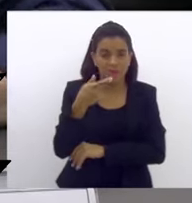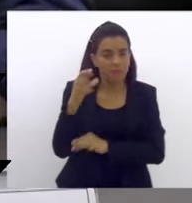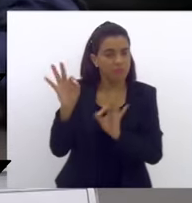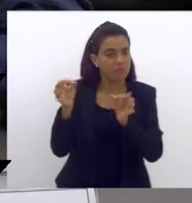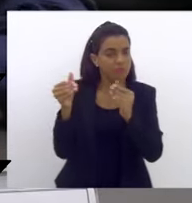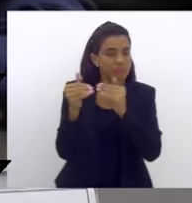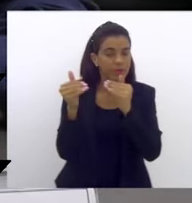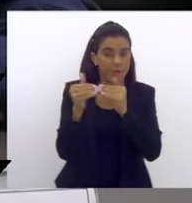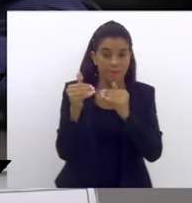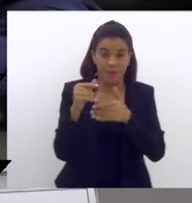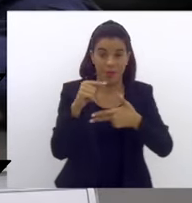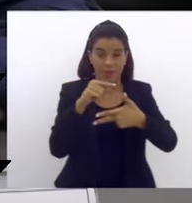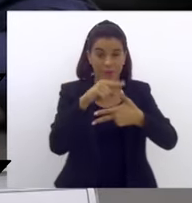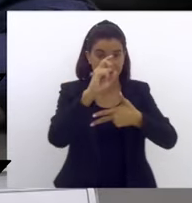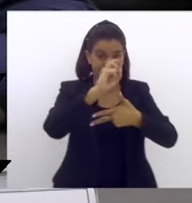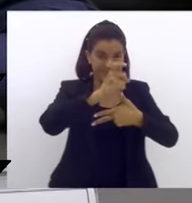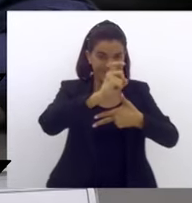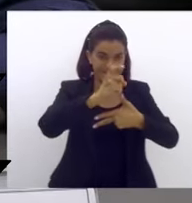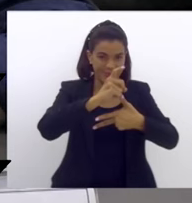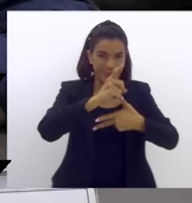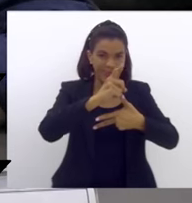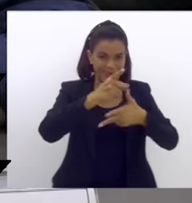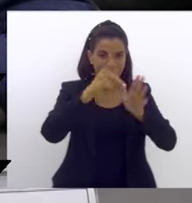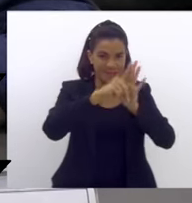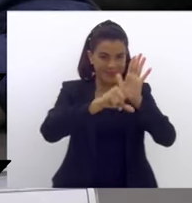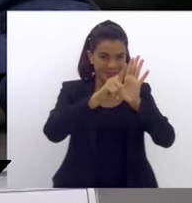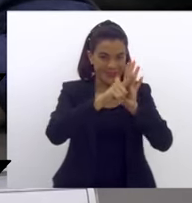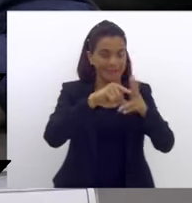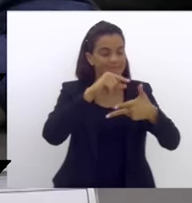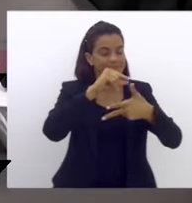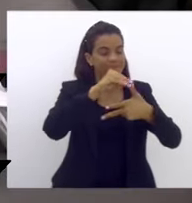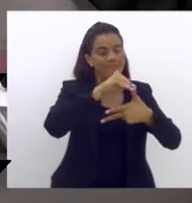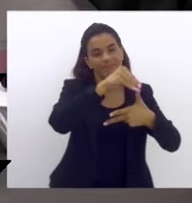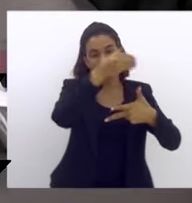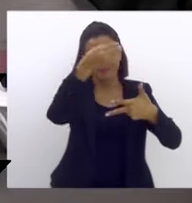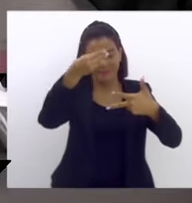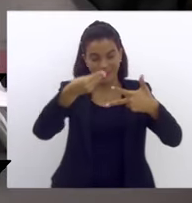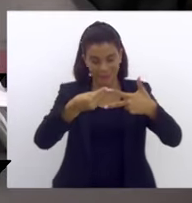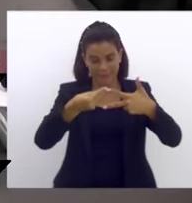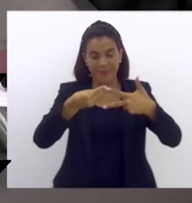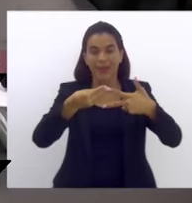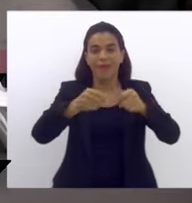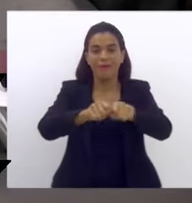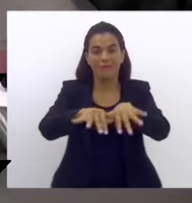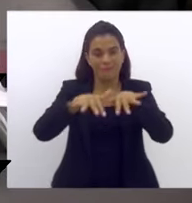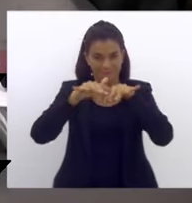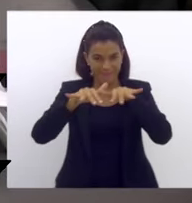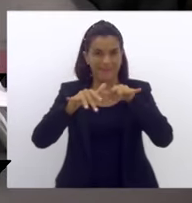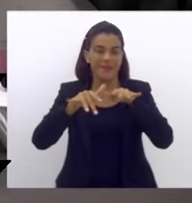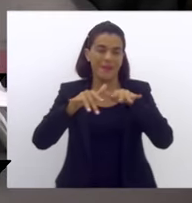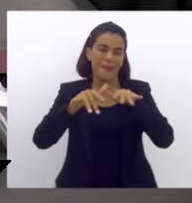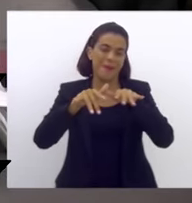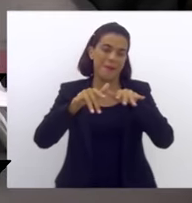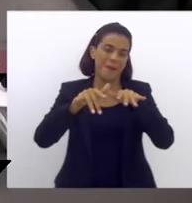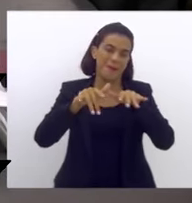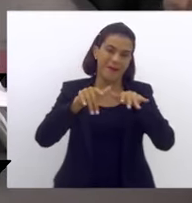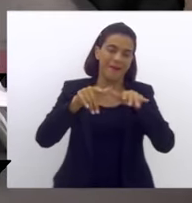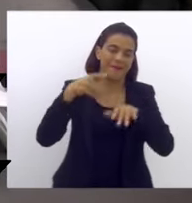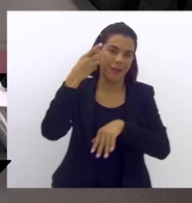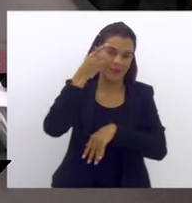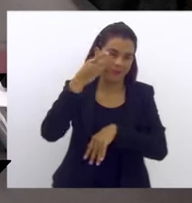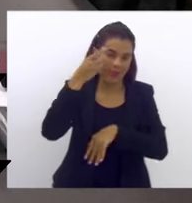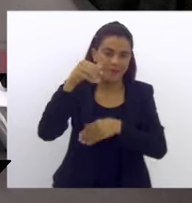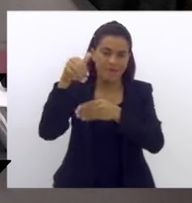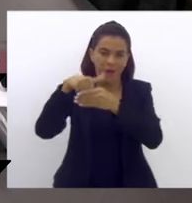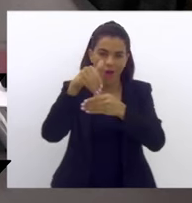vem do executivo por exemplo vai colher parecer em plenário V Nós